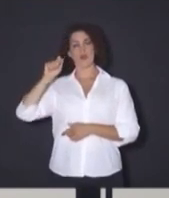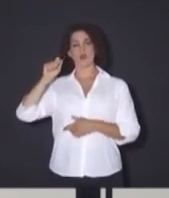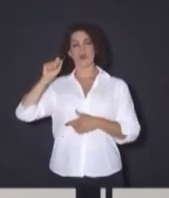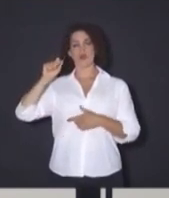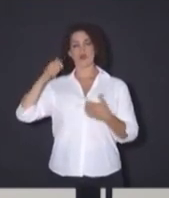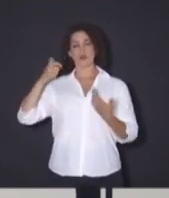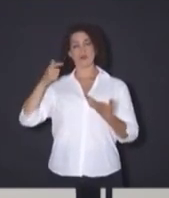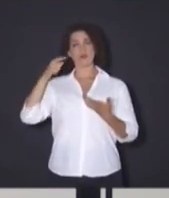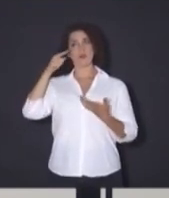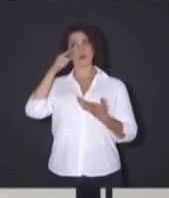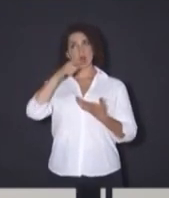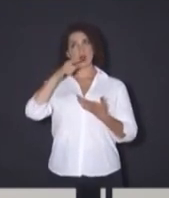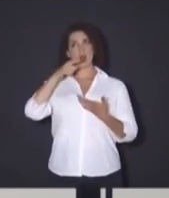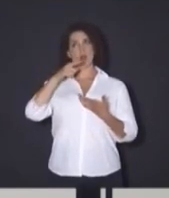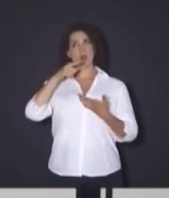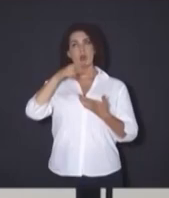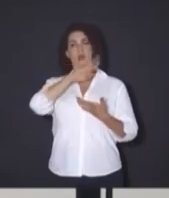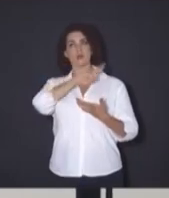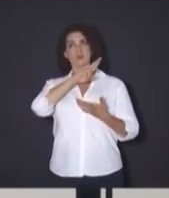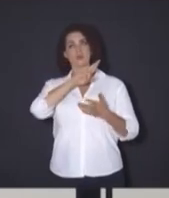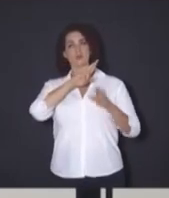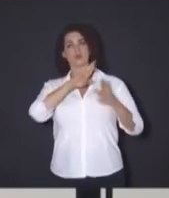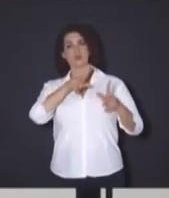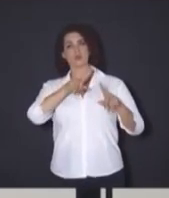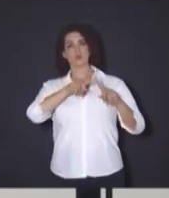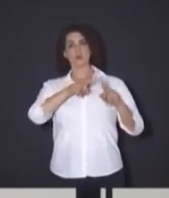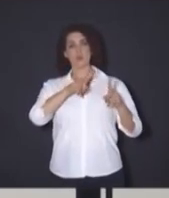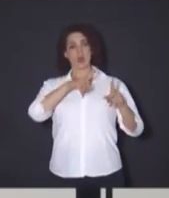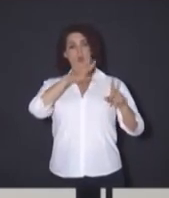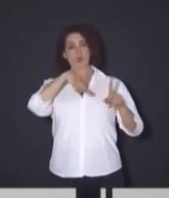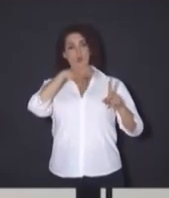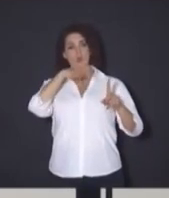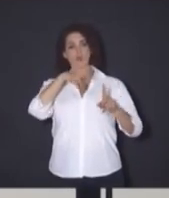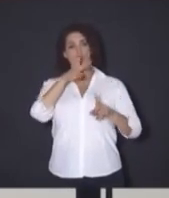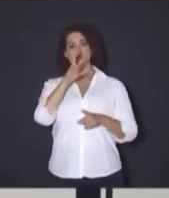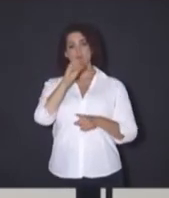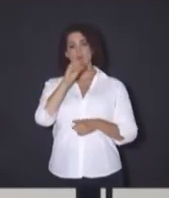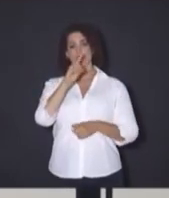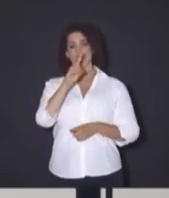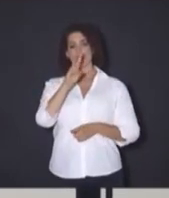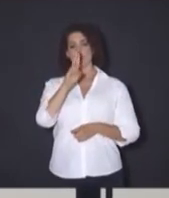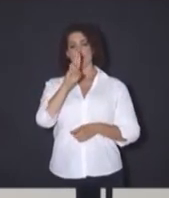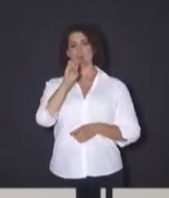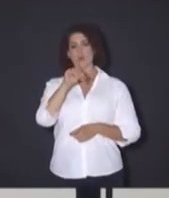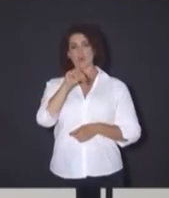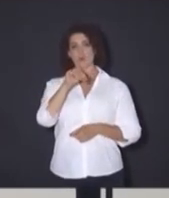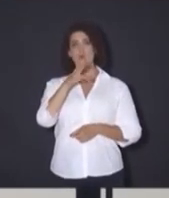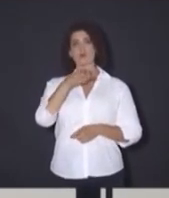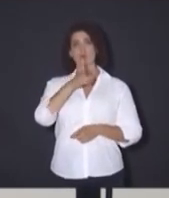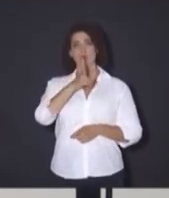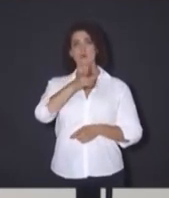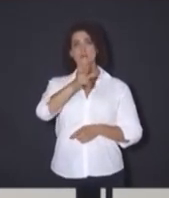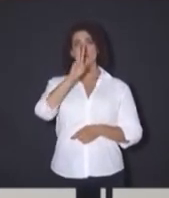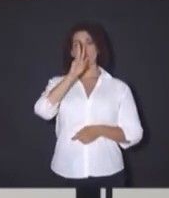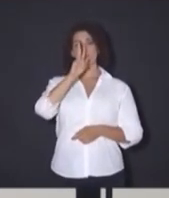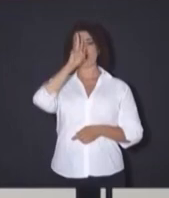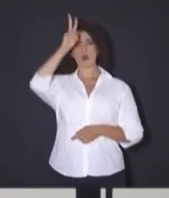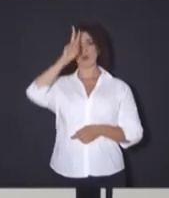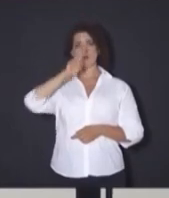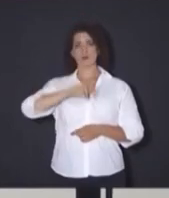outros segmentos religiosos. Mas o culto ao Vodum ainda prevalece. É mais do que